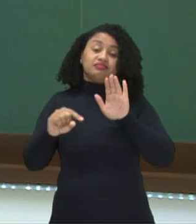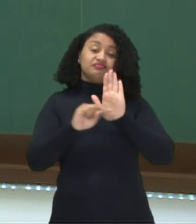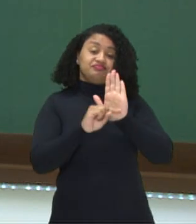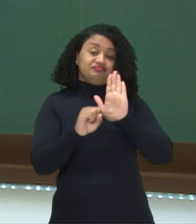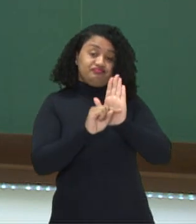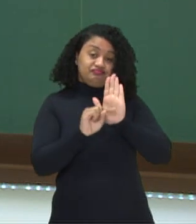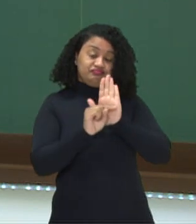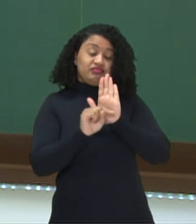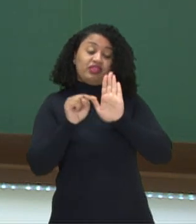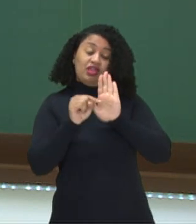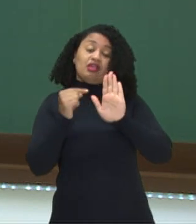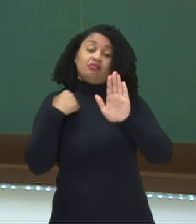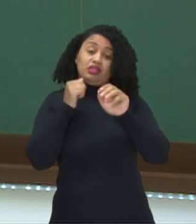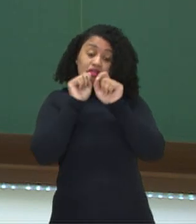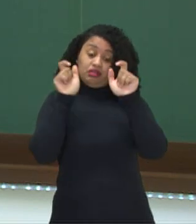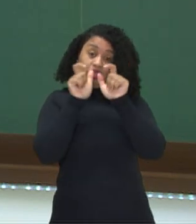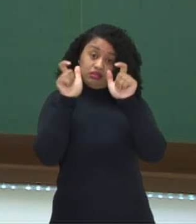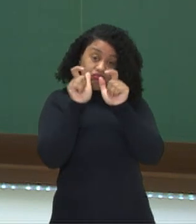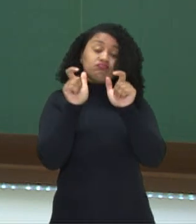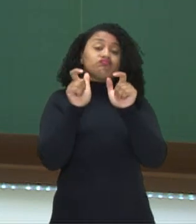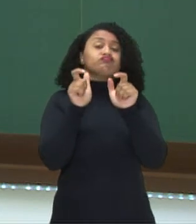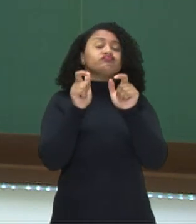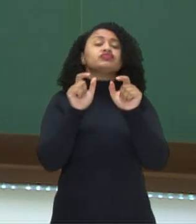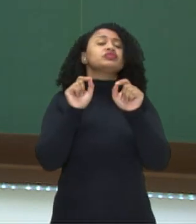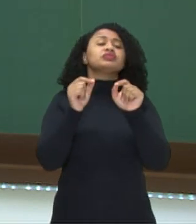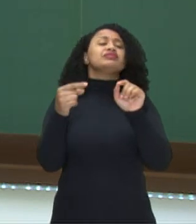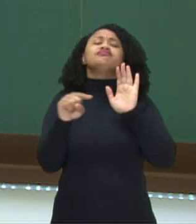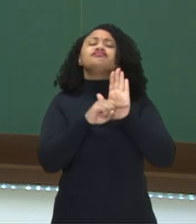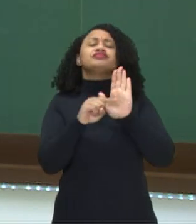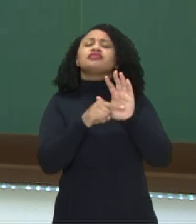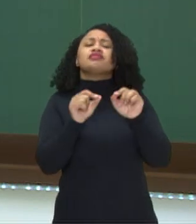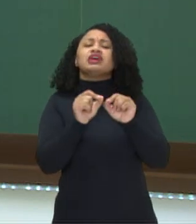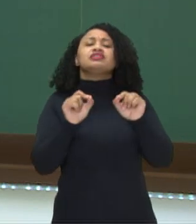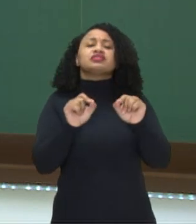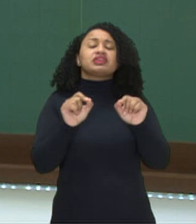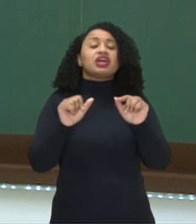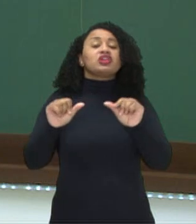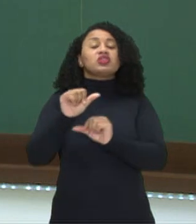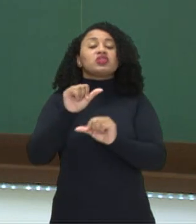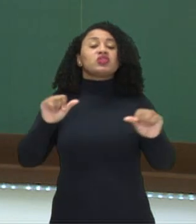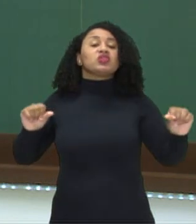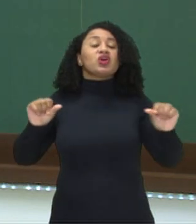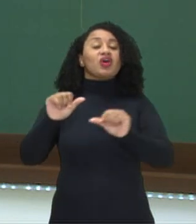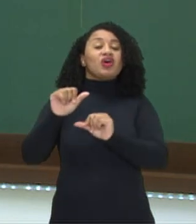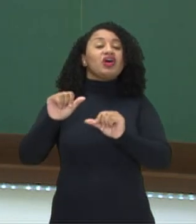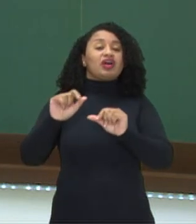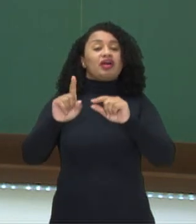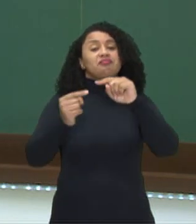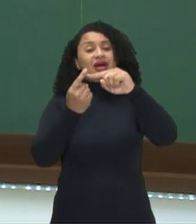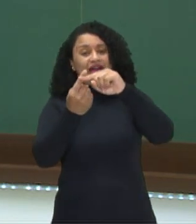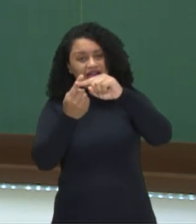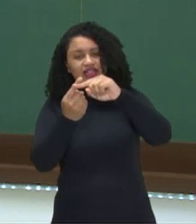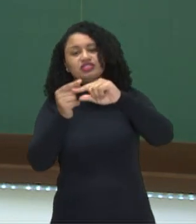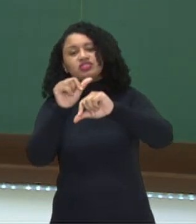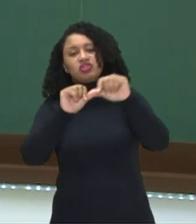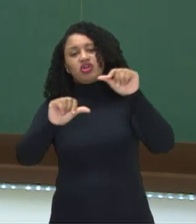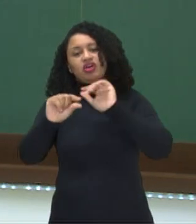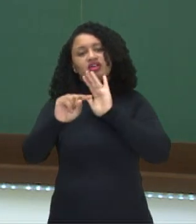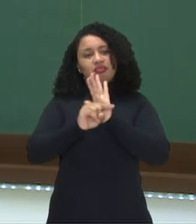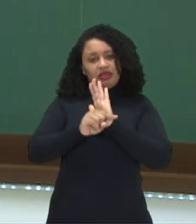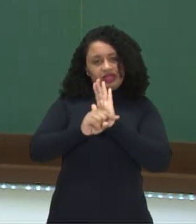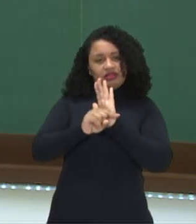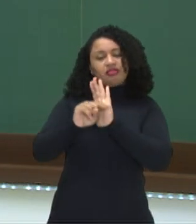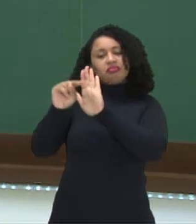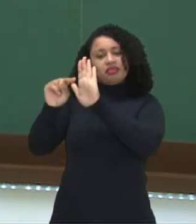negativo. É ele que você tem que prestar atenção aqui. O que o sinal negativo faz mesmo? Troca, inverte todos os sinais que estão